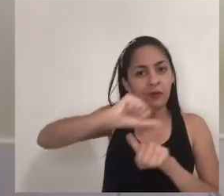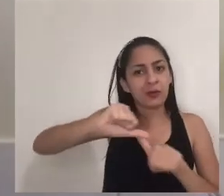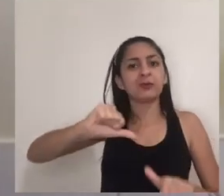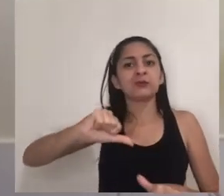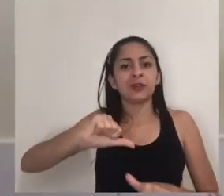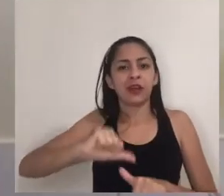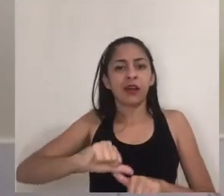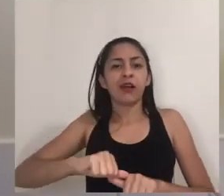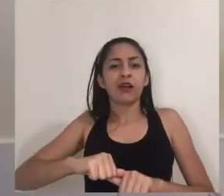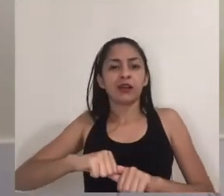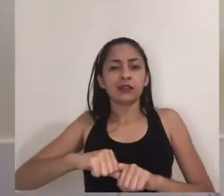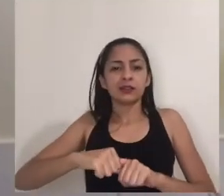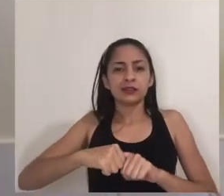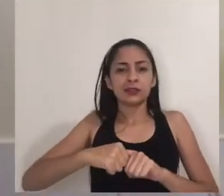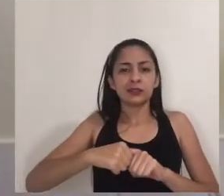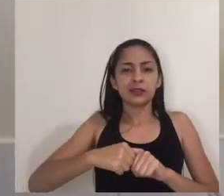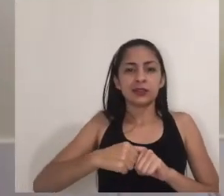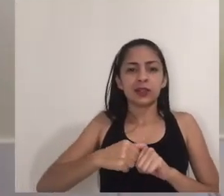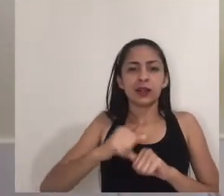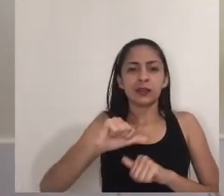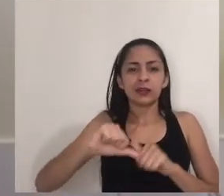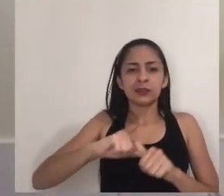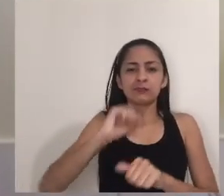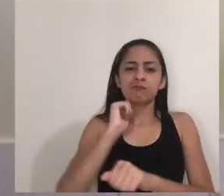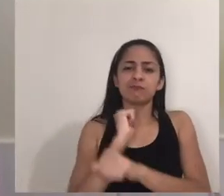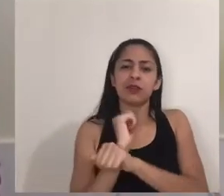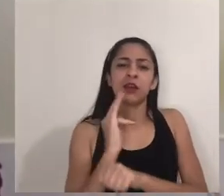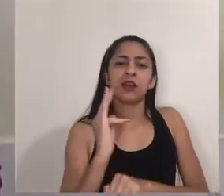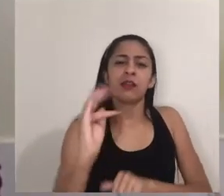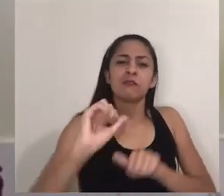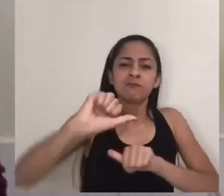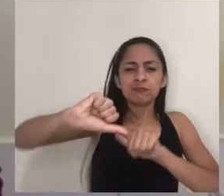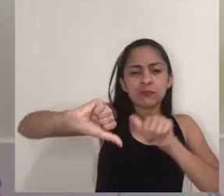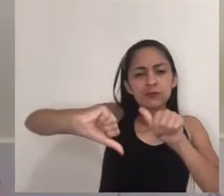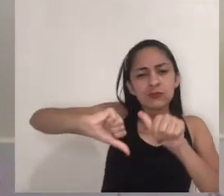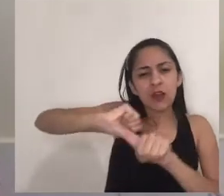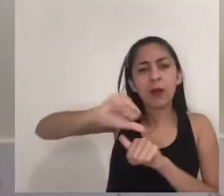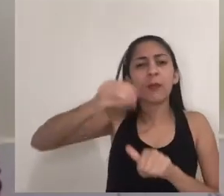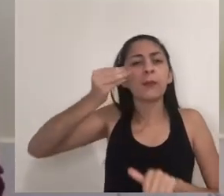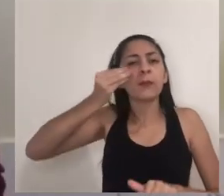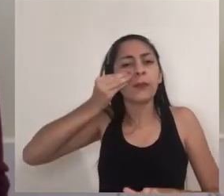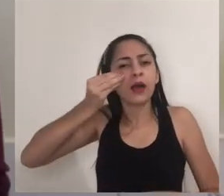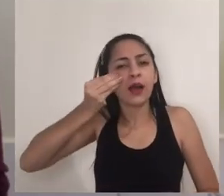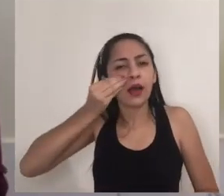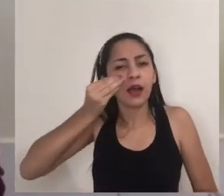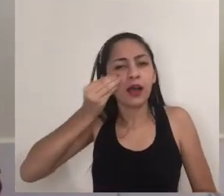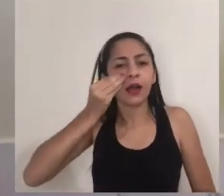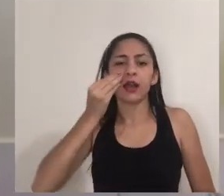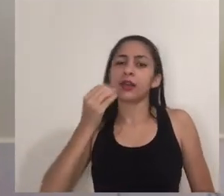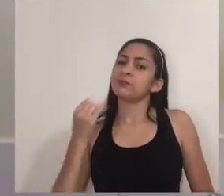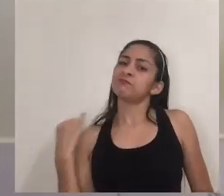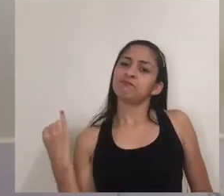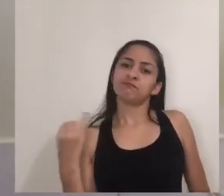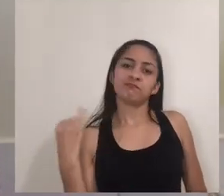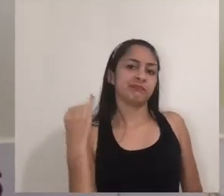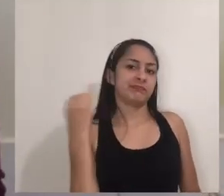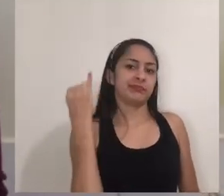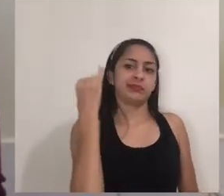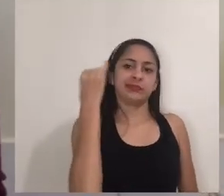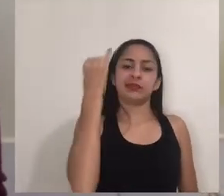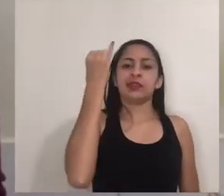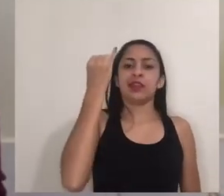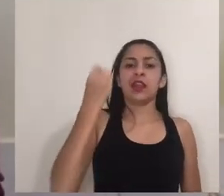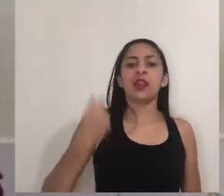maturidade e discernimento para sabermos como agir frente a situações nas nossas vidas. Então, é por isso também que as provações